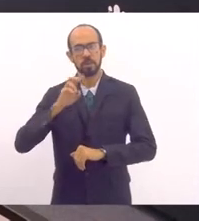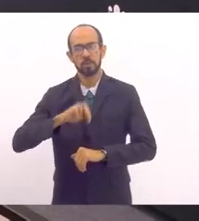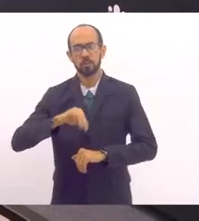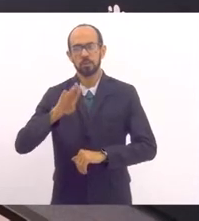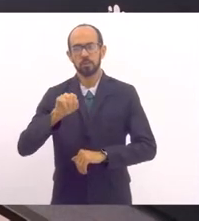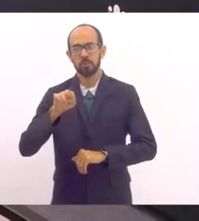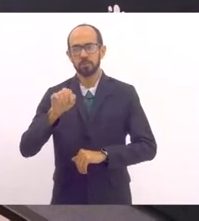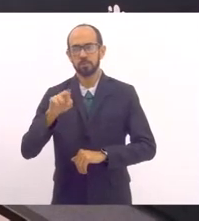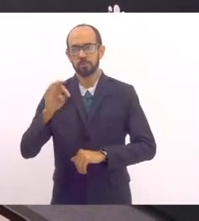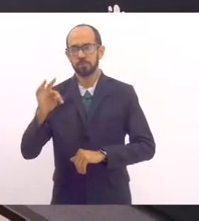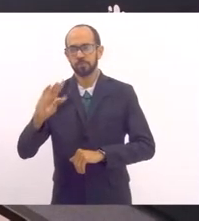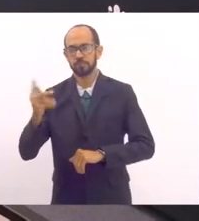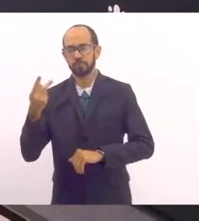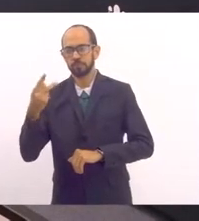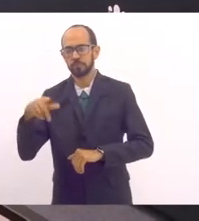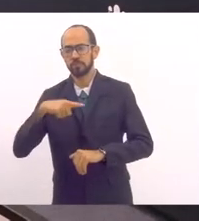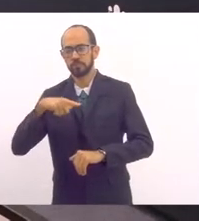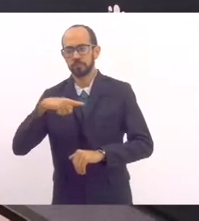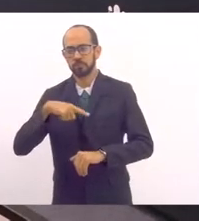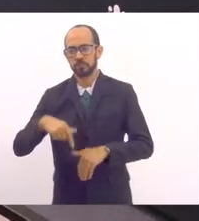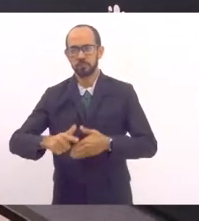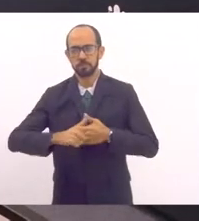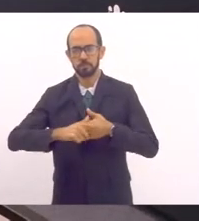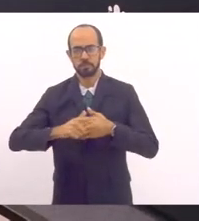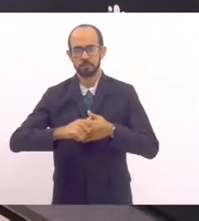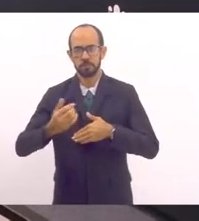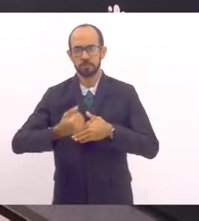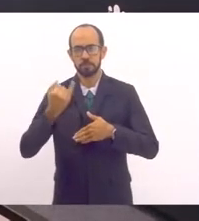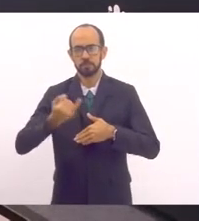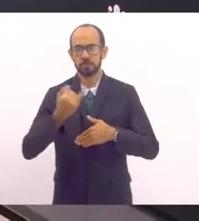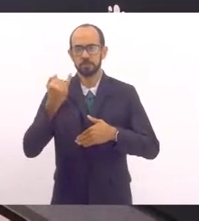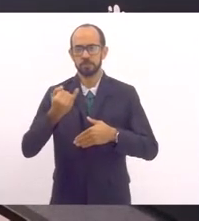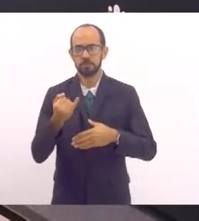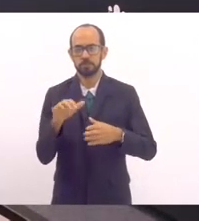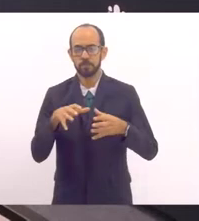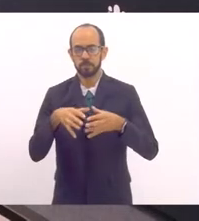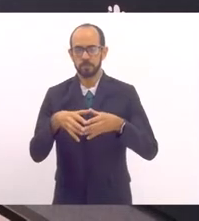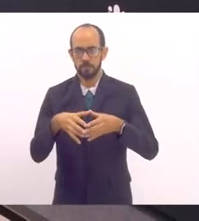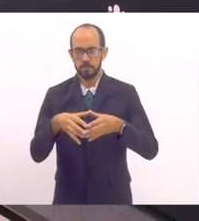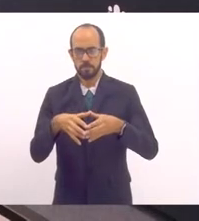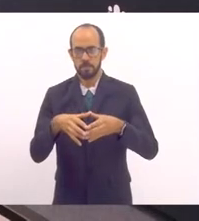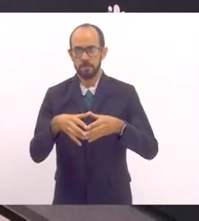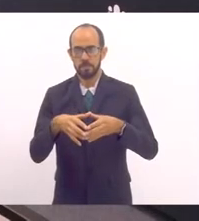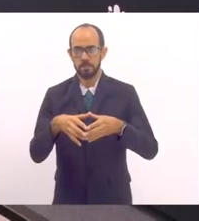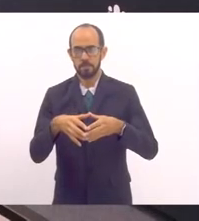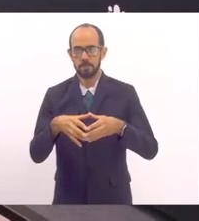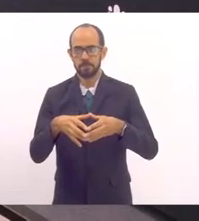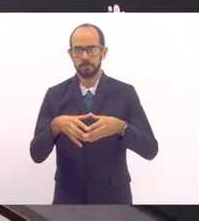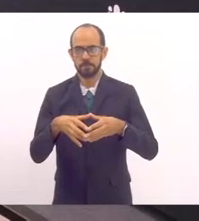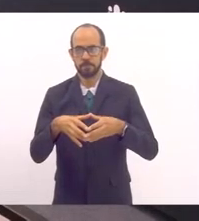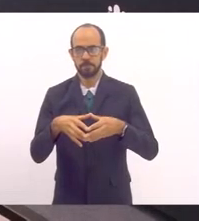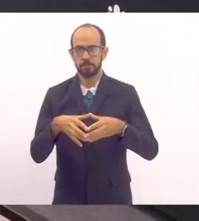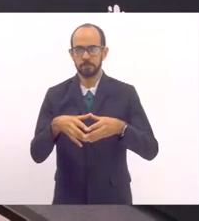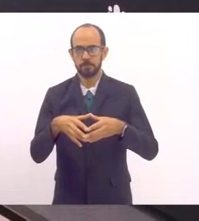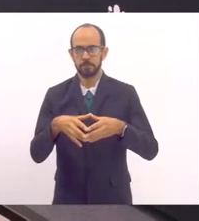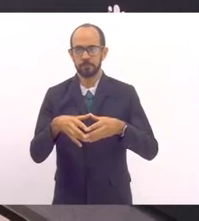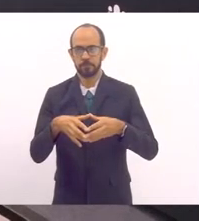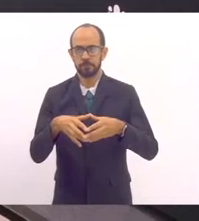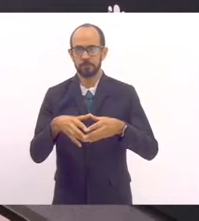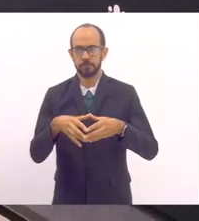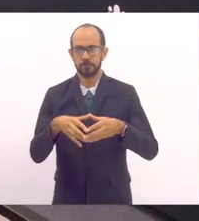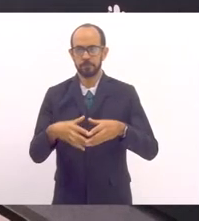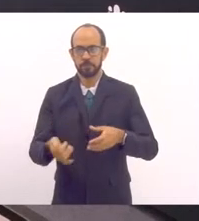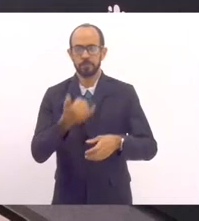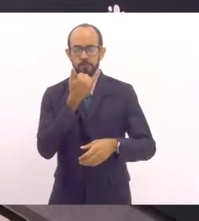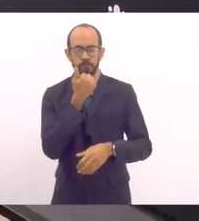ele teve um papel muito interessante na comissão. E, dando prosseguimento, deputada, e aí eu preciso, me desculpe